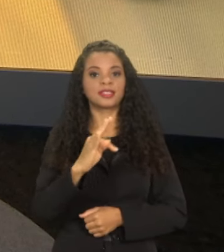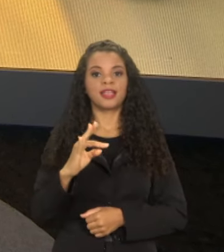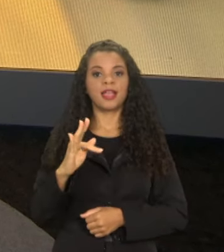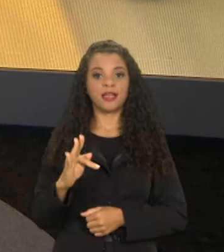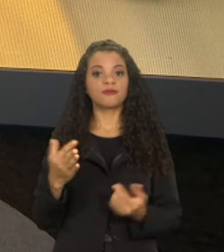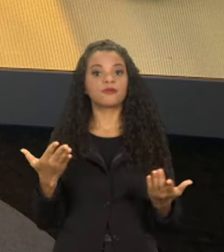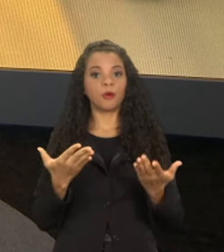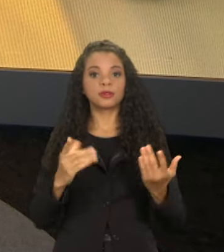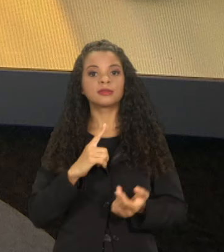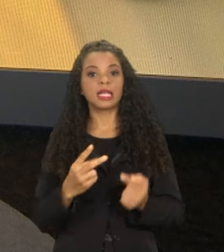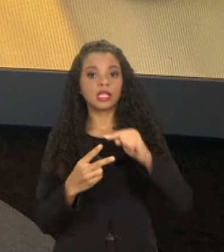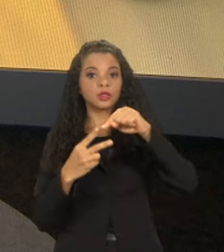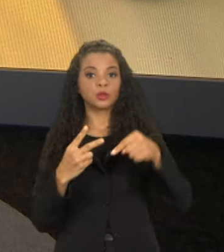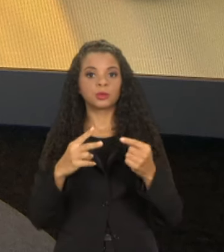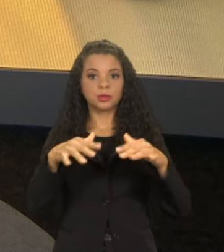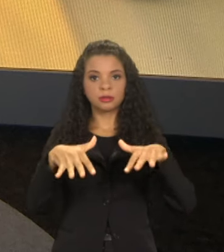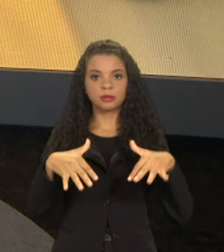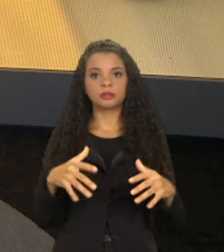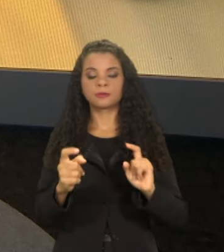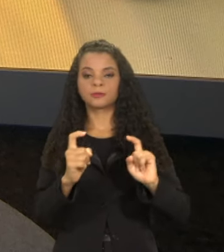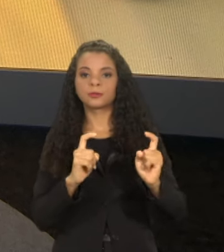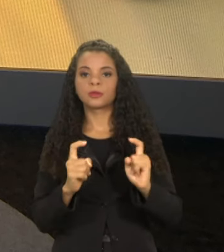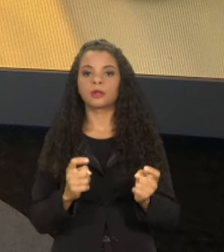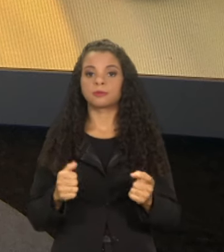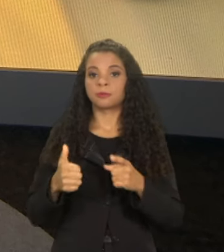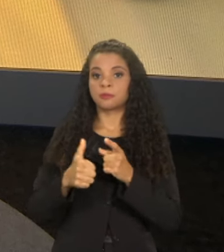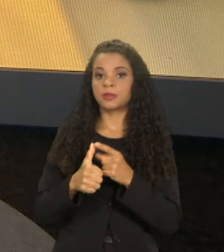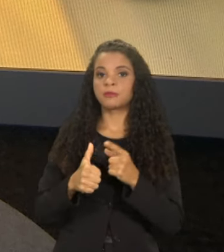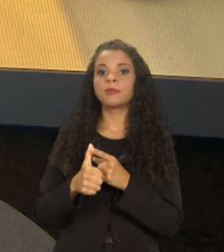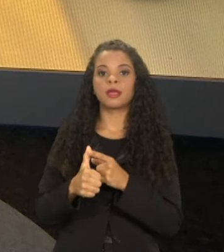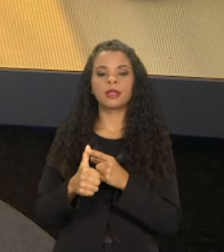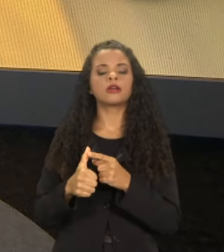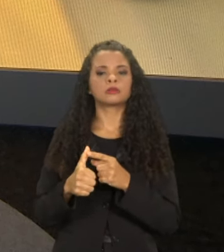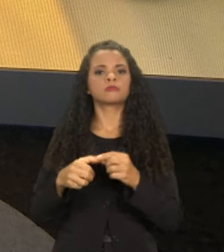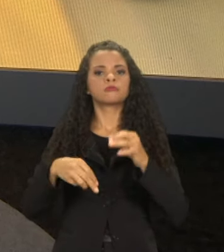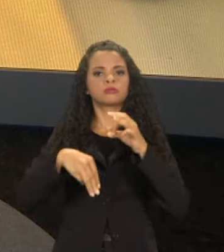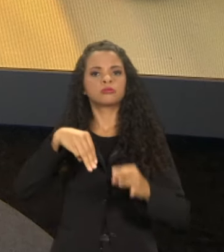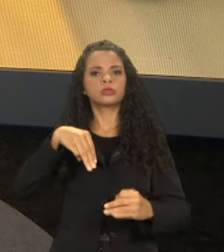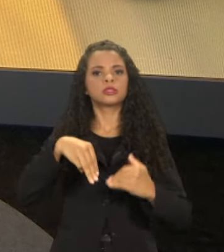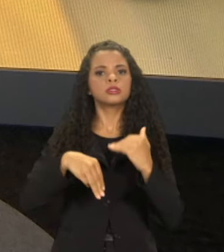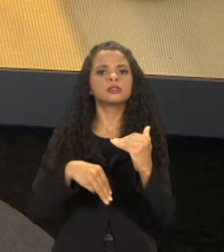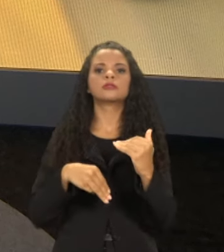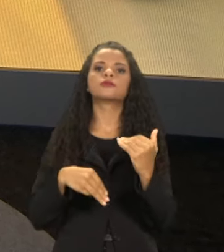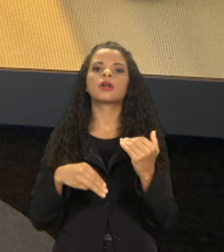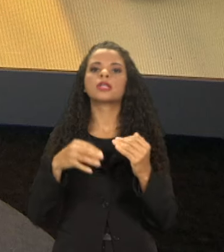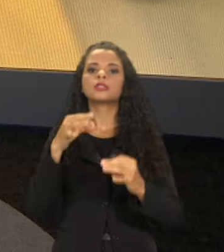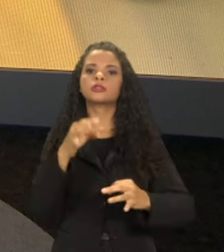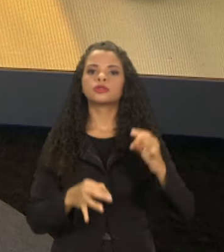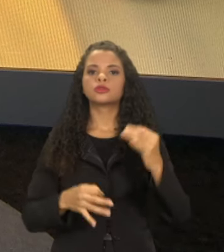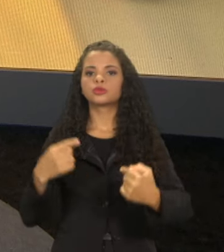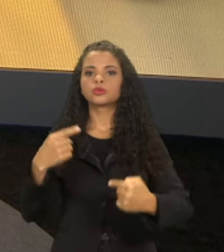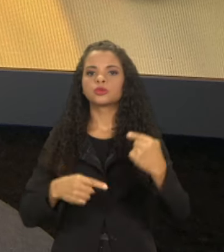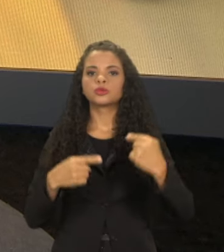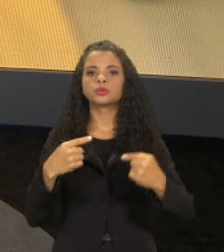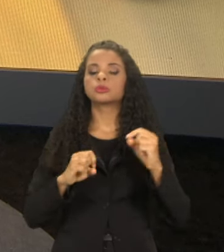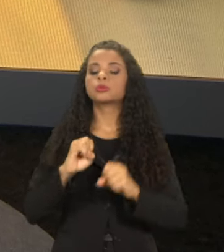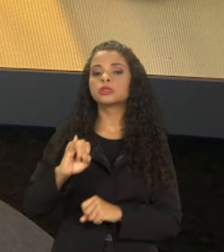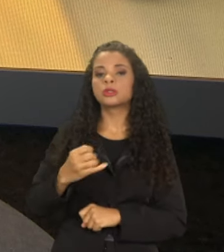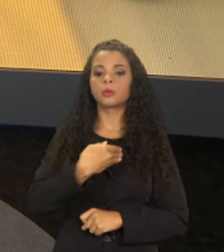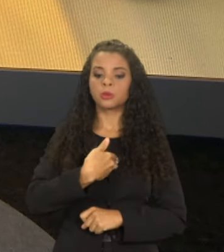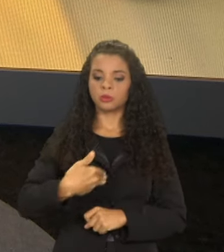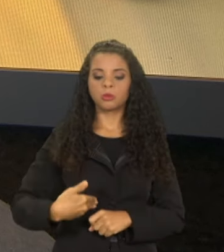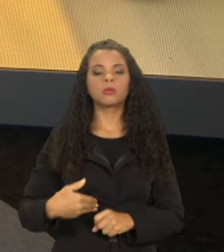hoje. Na primeira, agora pela manhã, os ministros vão retomar o julgamento que discute se o poder público pode contratar